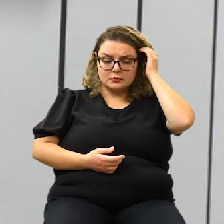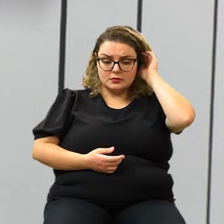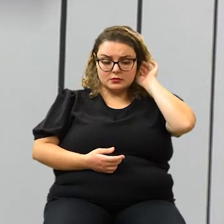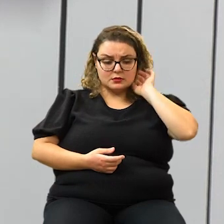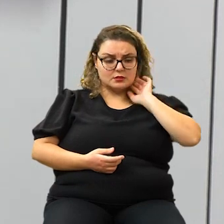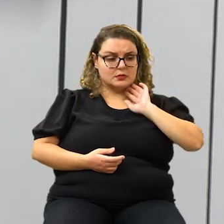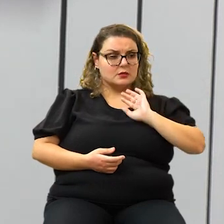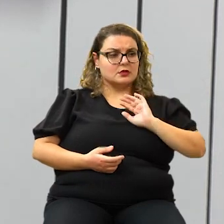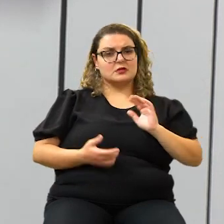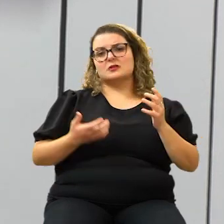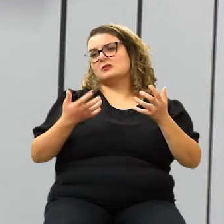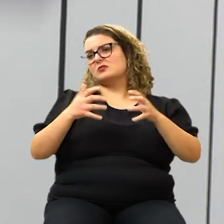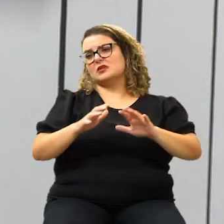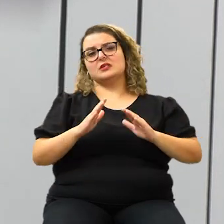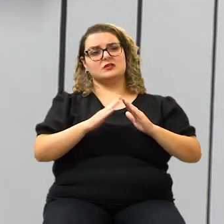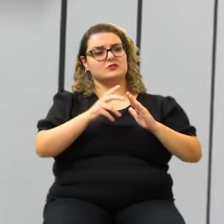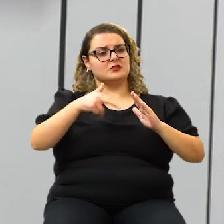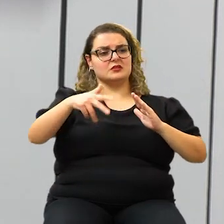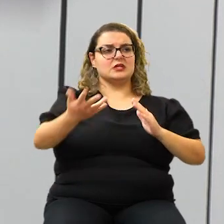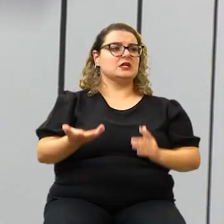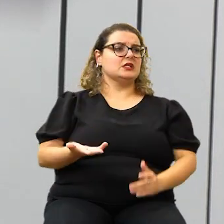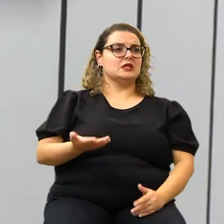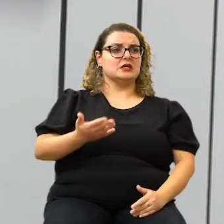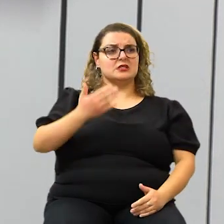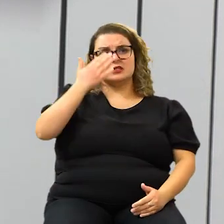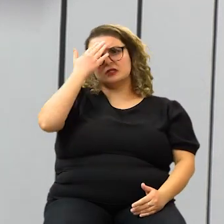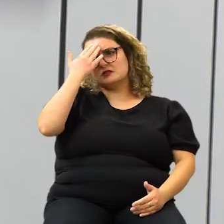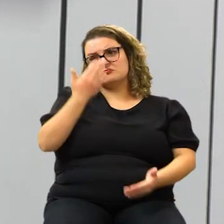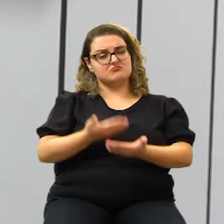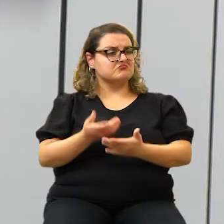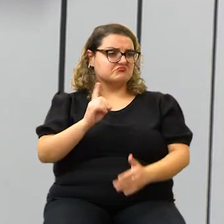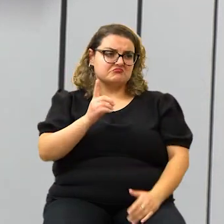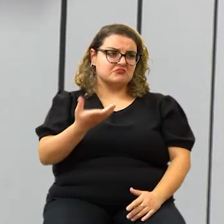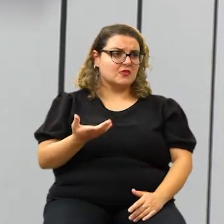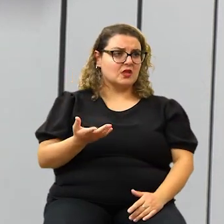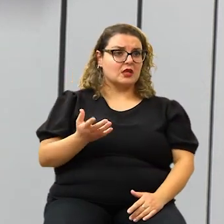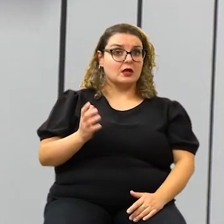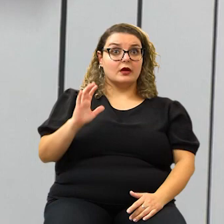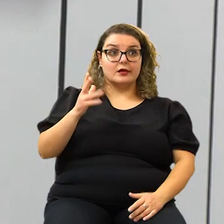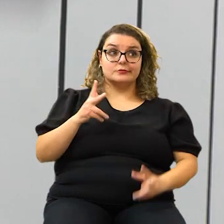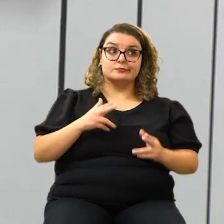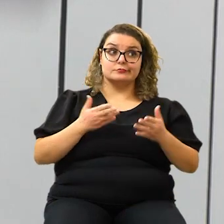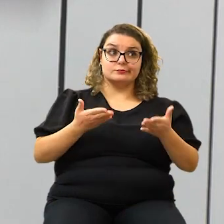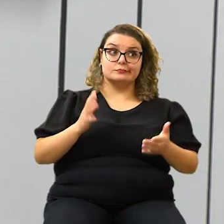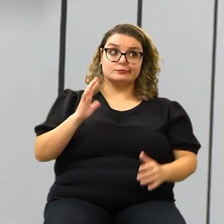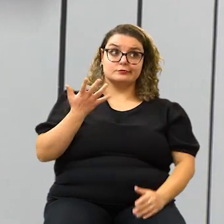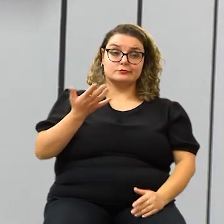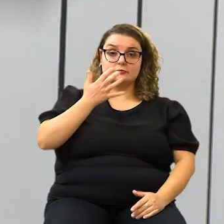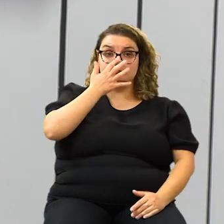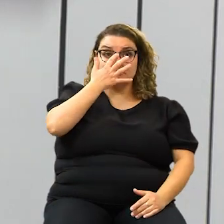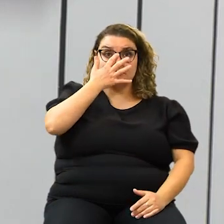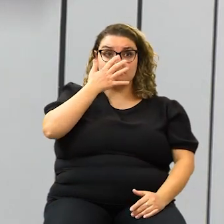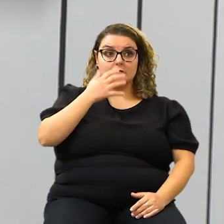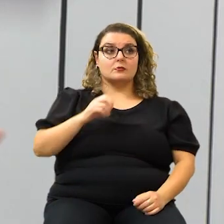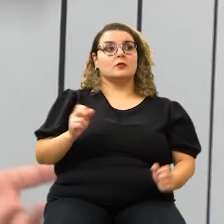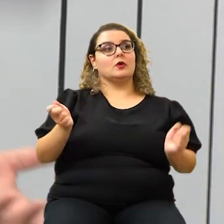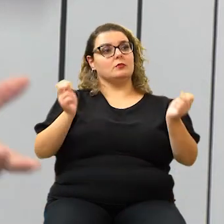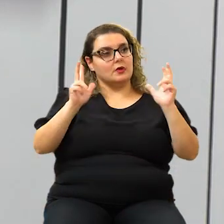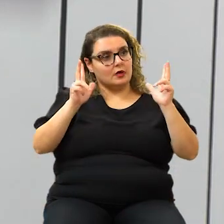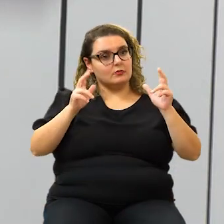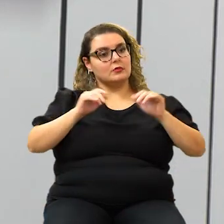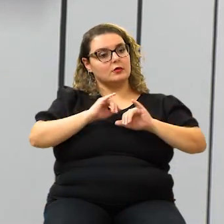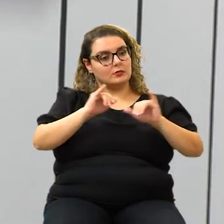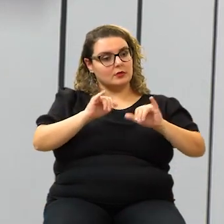de casa, não acreditaram que ia realmente acontecer o que aconteceu, por mais que estavam sendo alertados